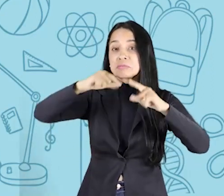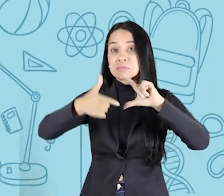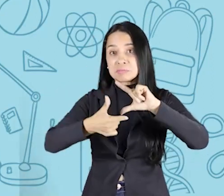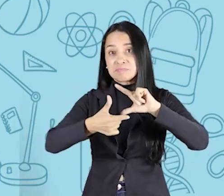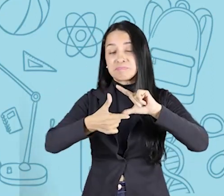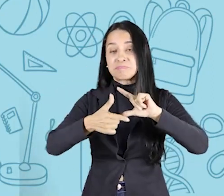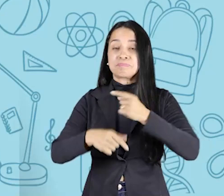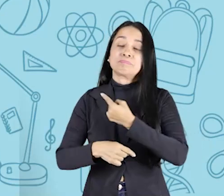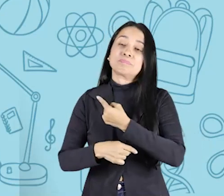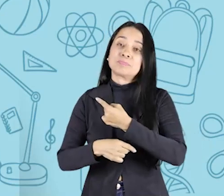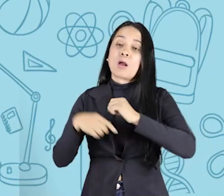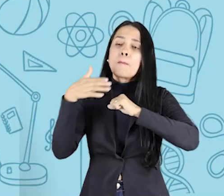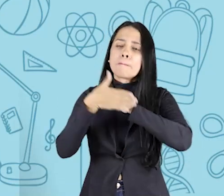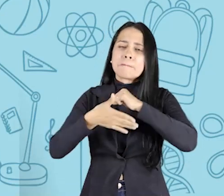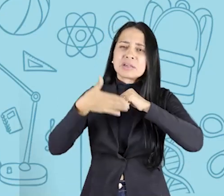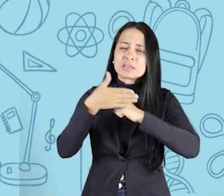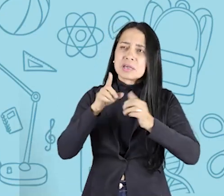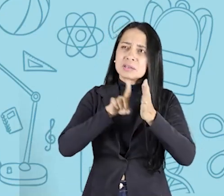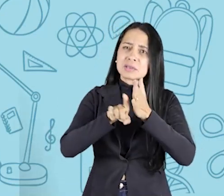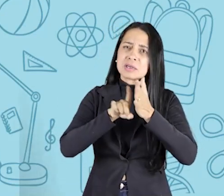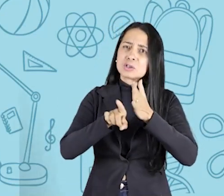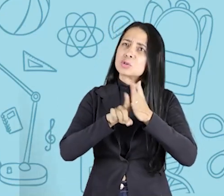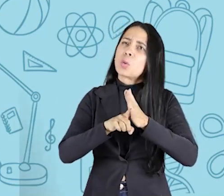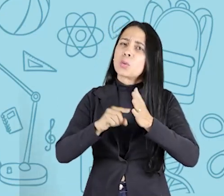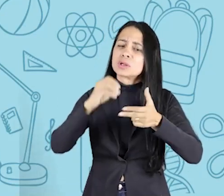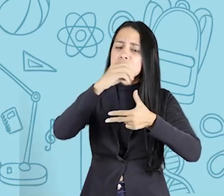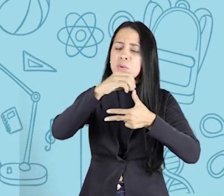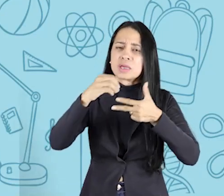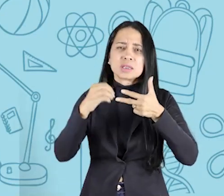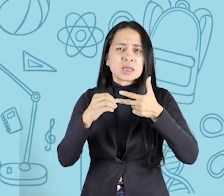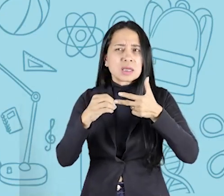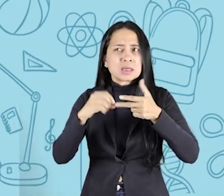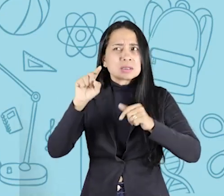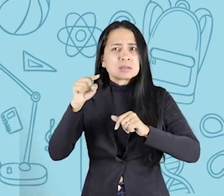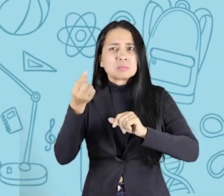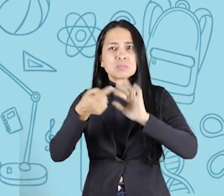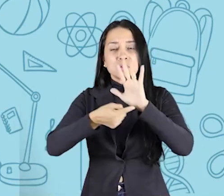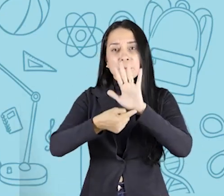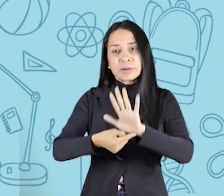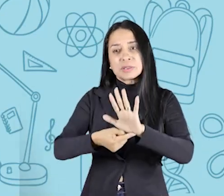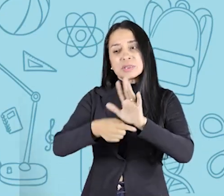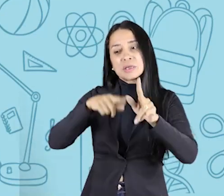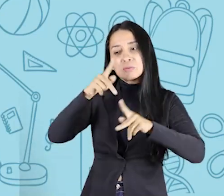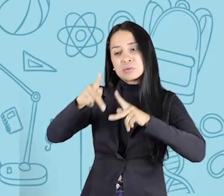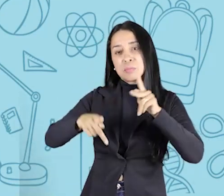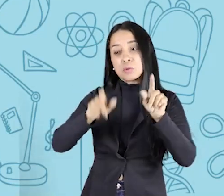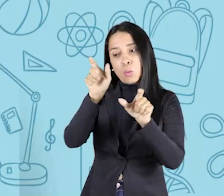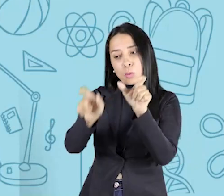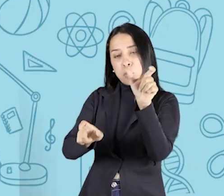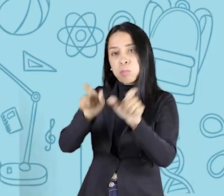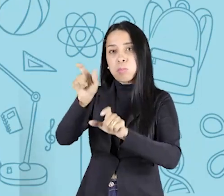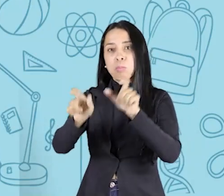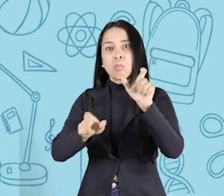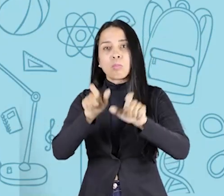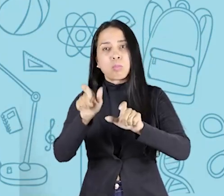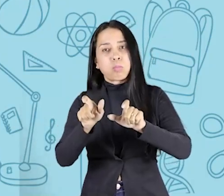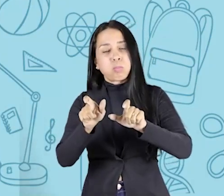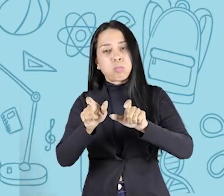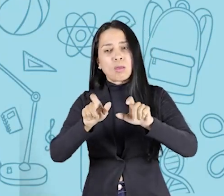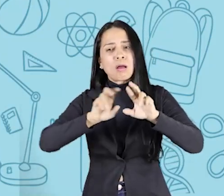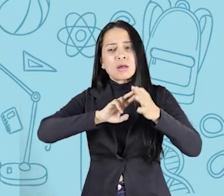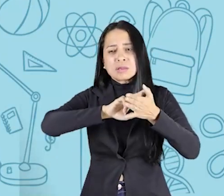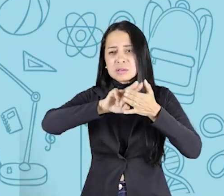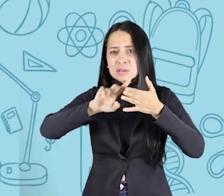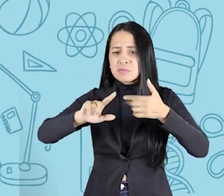laboratório, baseado em várias questões e exercícios, e depois apresentado ao público, também em forma de questões do Enem. Com a ajuda das diversas figuras